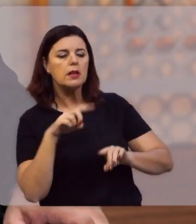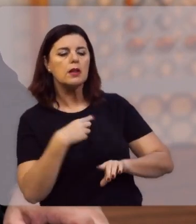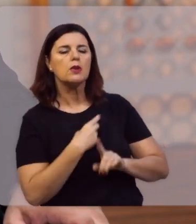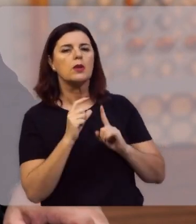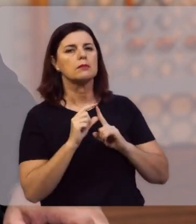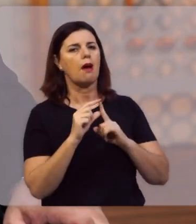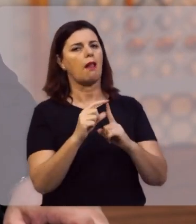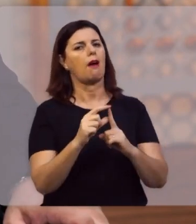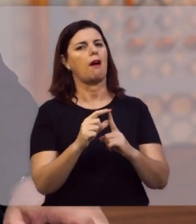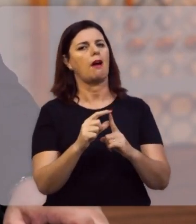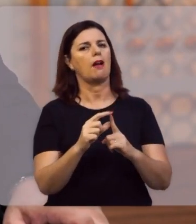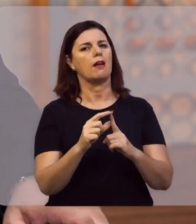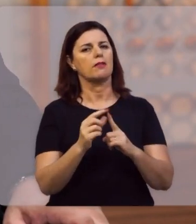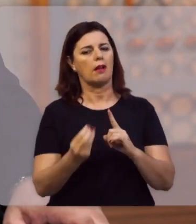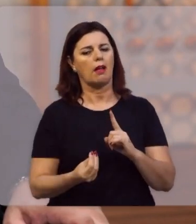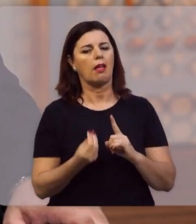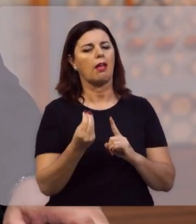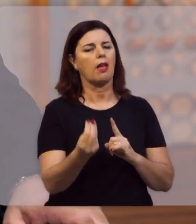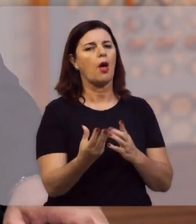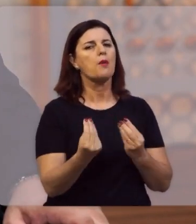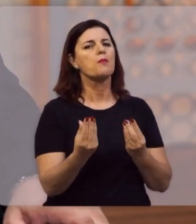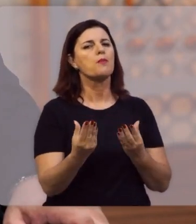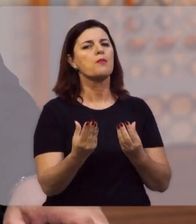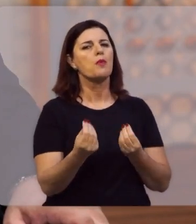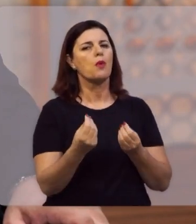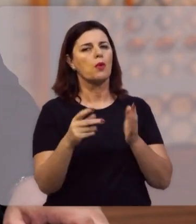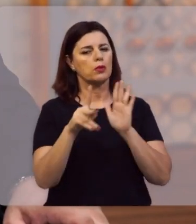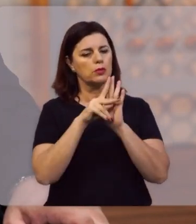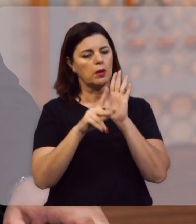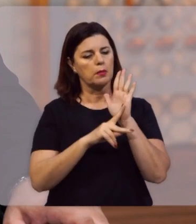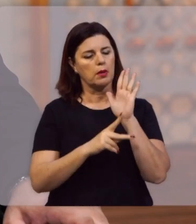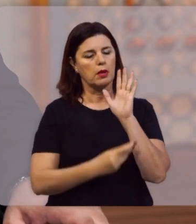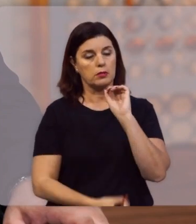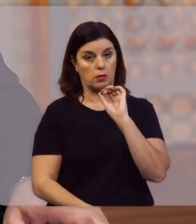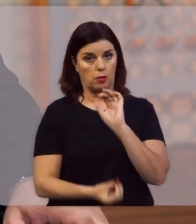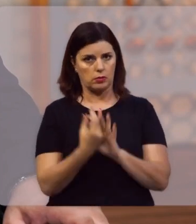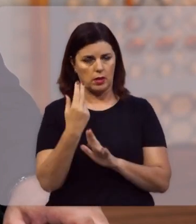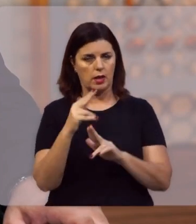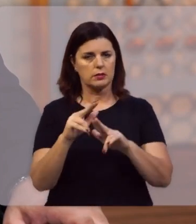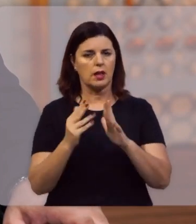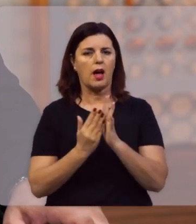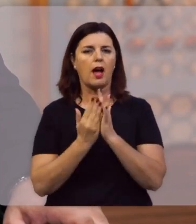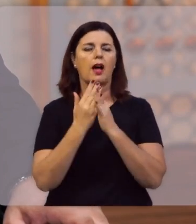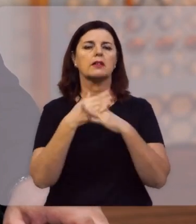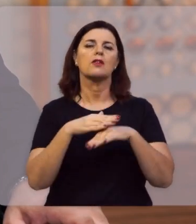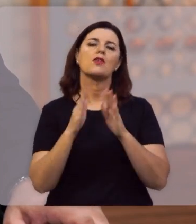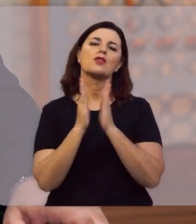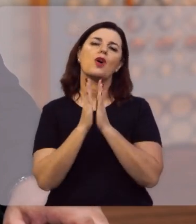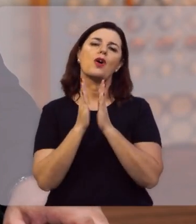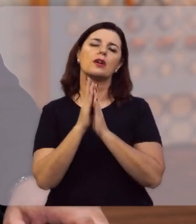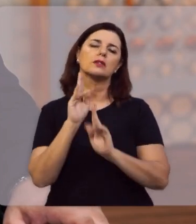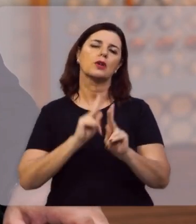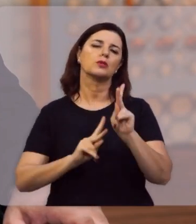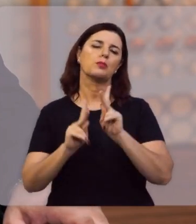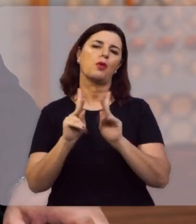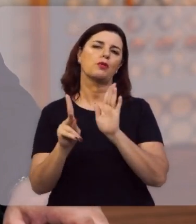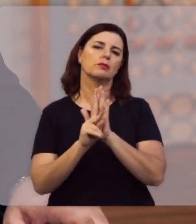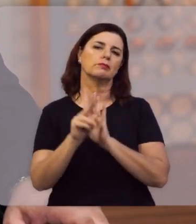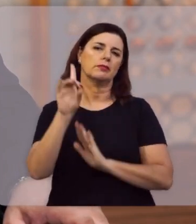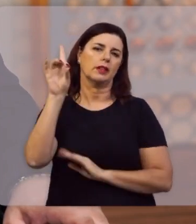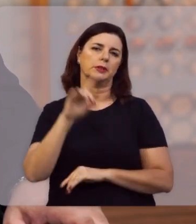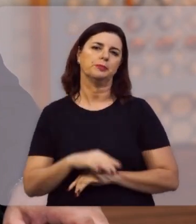que ele traz muitos dos seus decretos à existência por meio da oração do povo de Deus